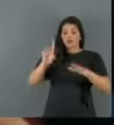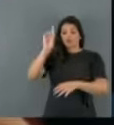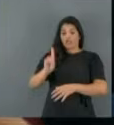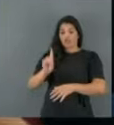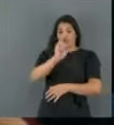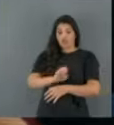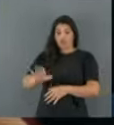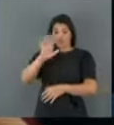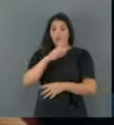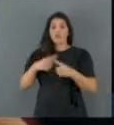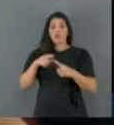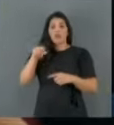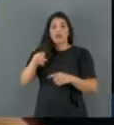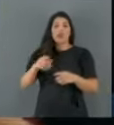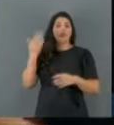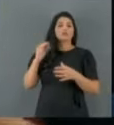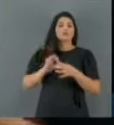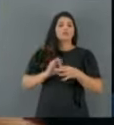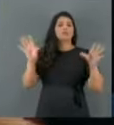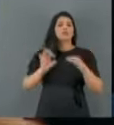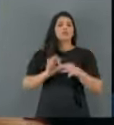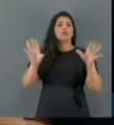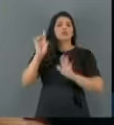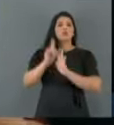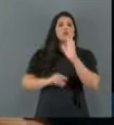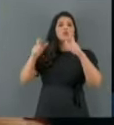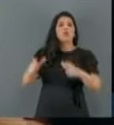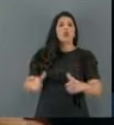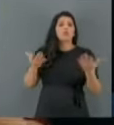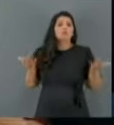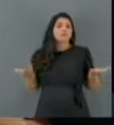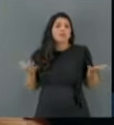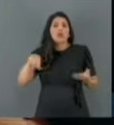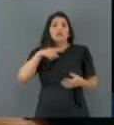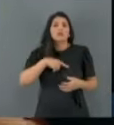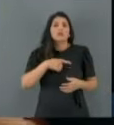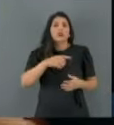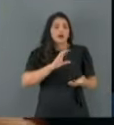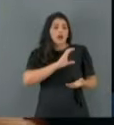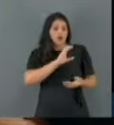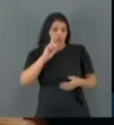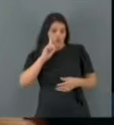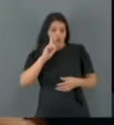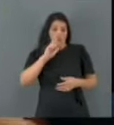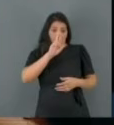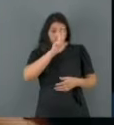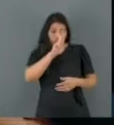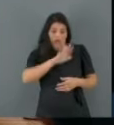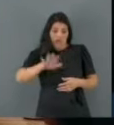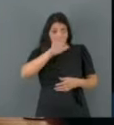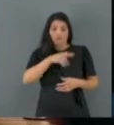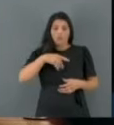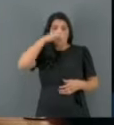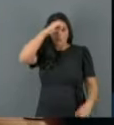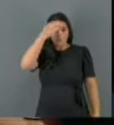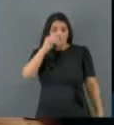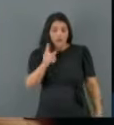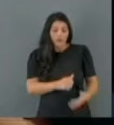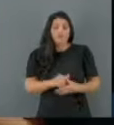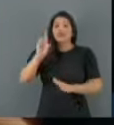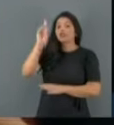diretor-geral, porque eram autorizadas, às vezes, pelos diretores locais ou superintendentes, sem conhecimento da cúpula, e o diretor-geral explicitará